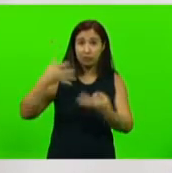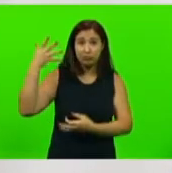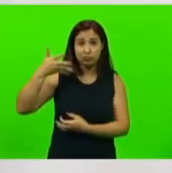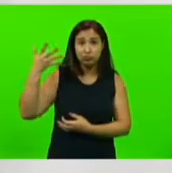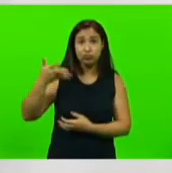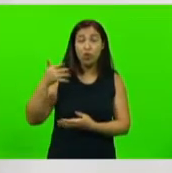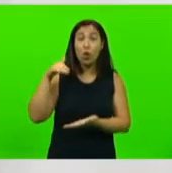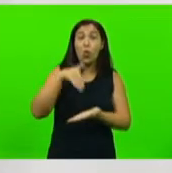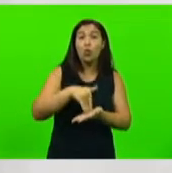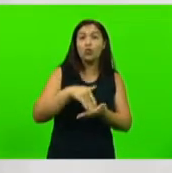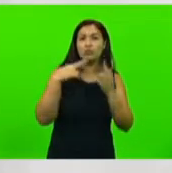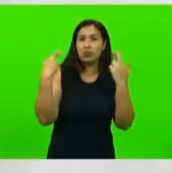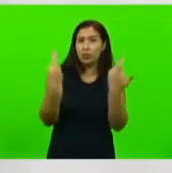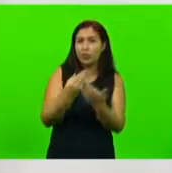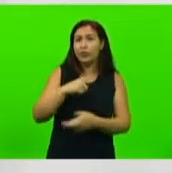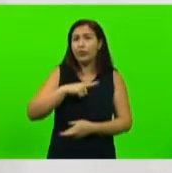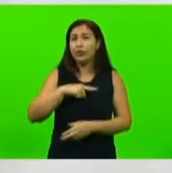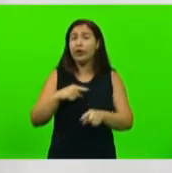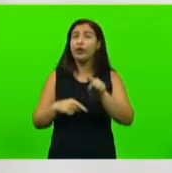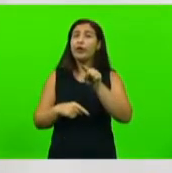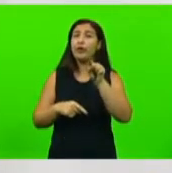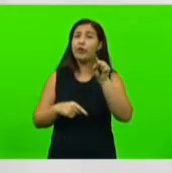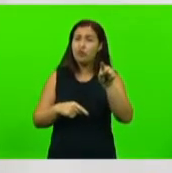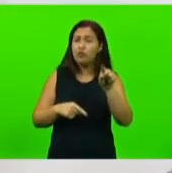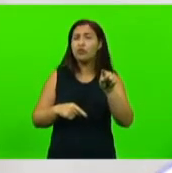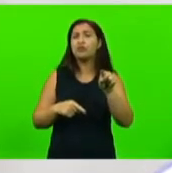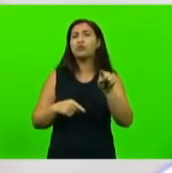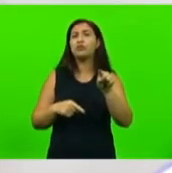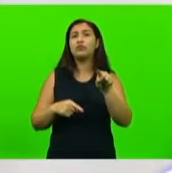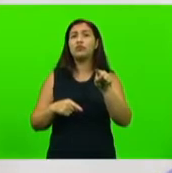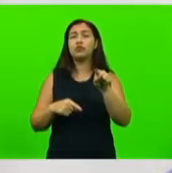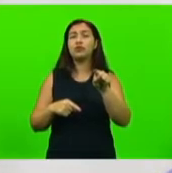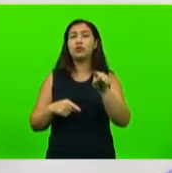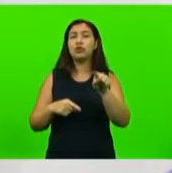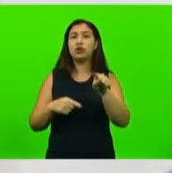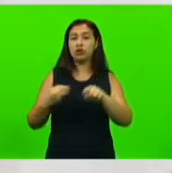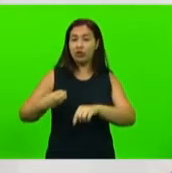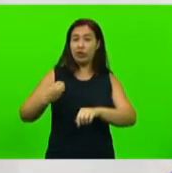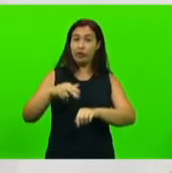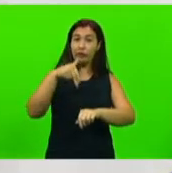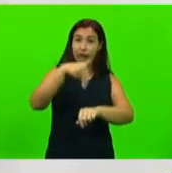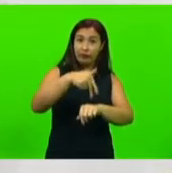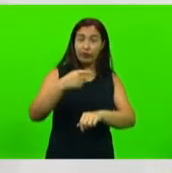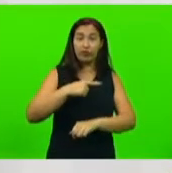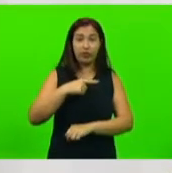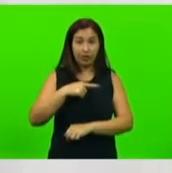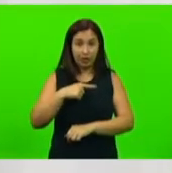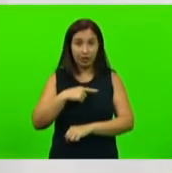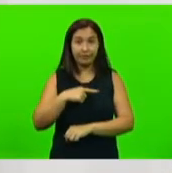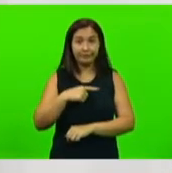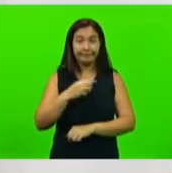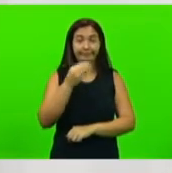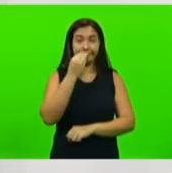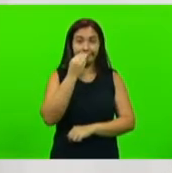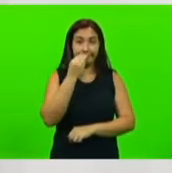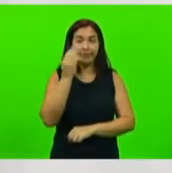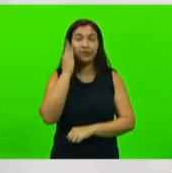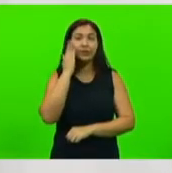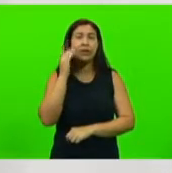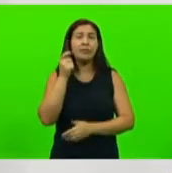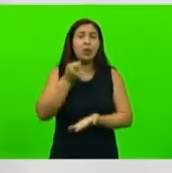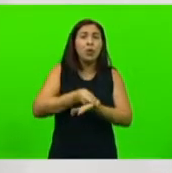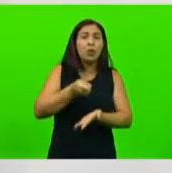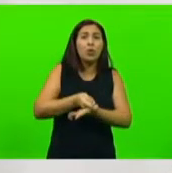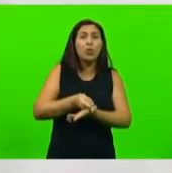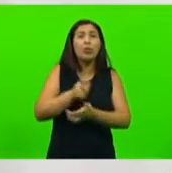reunião, Vossa Excelência estava presente, deputado Sopelso. Foi cobrada essa